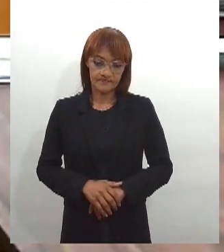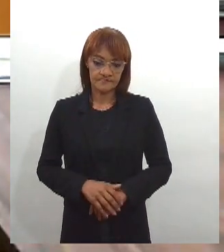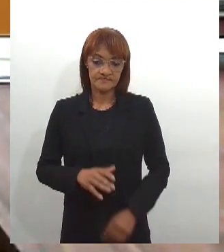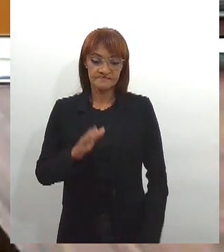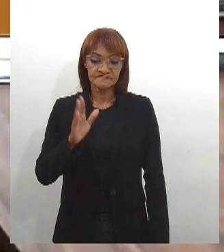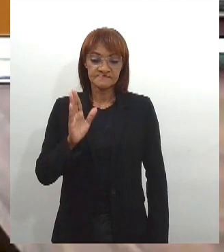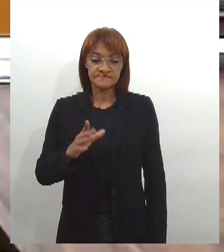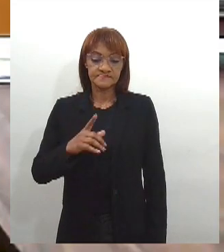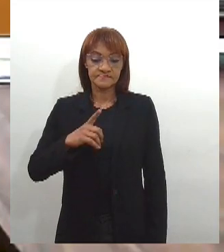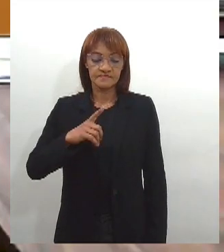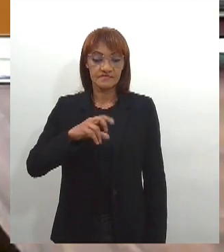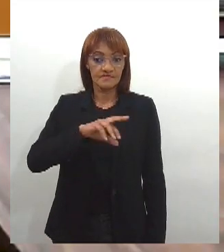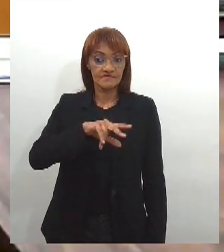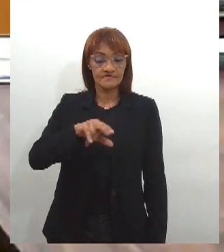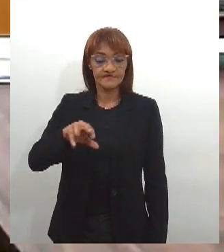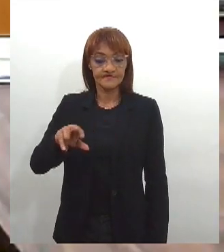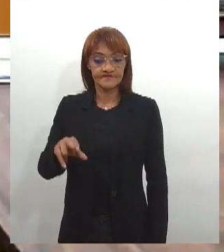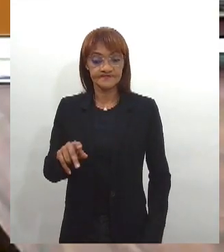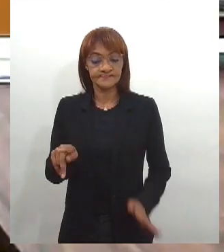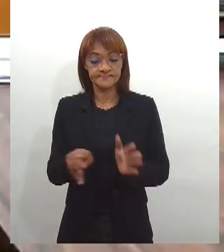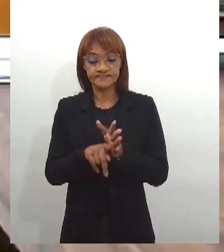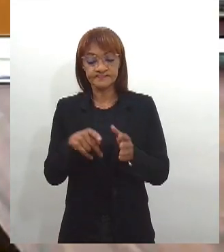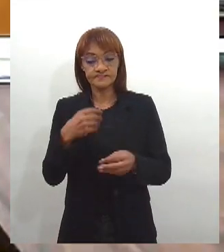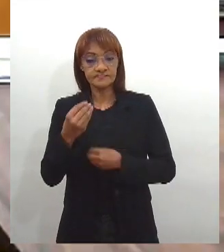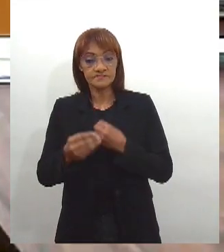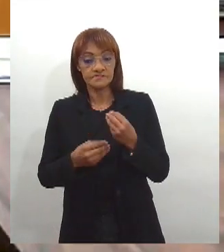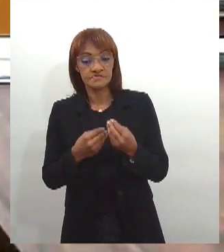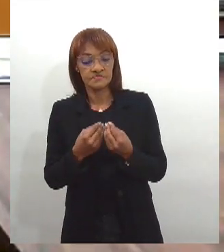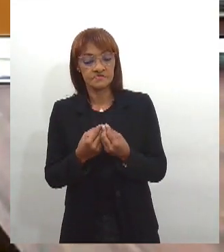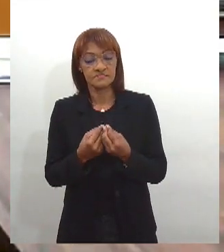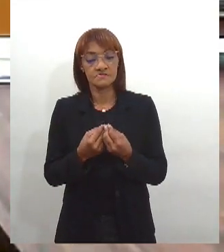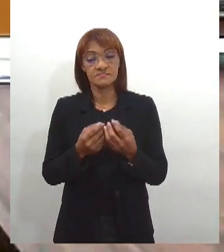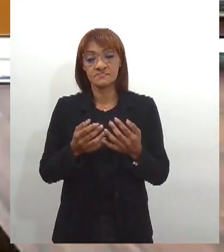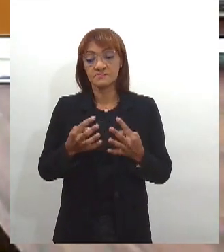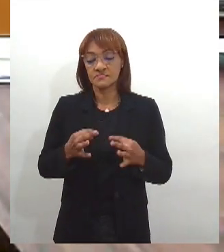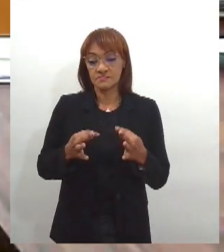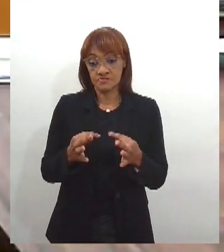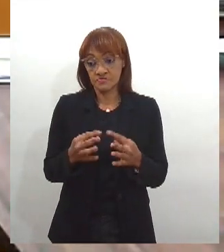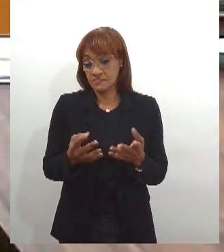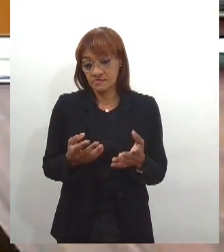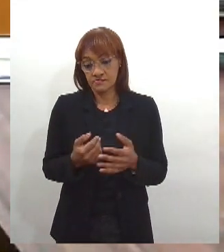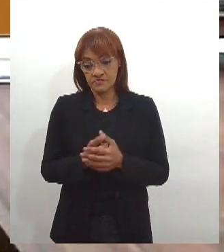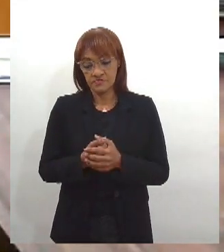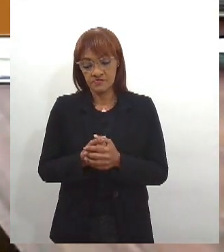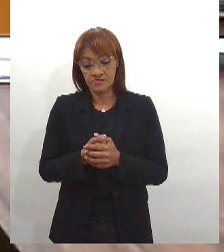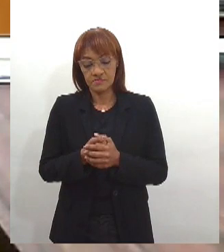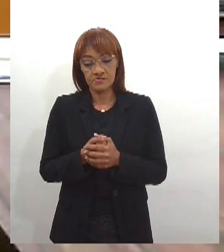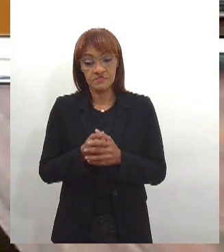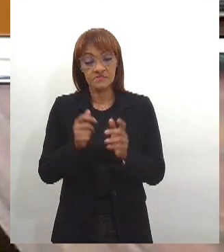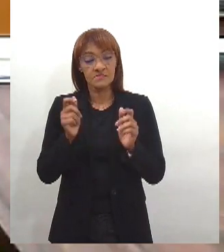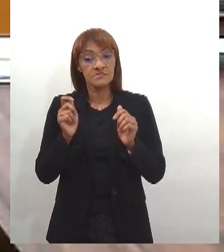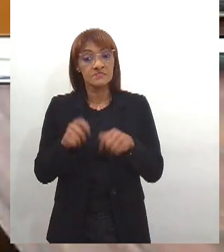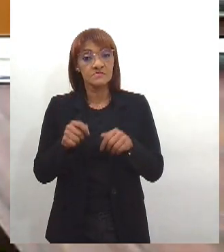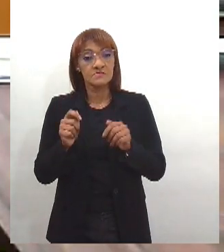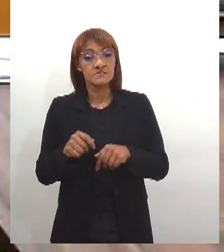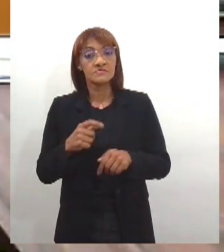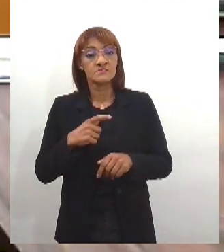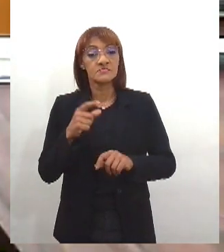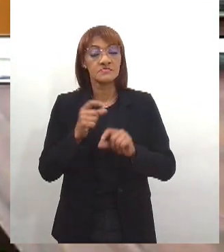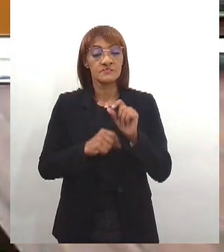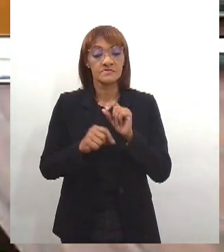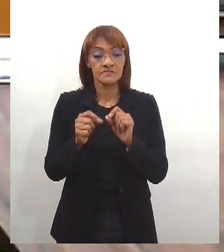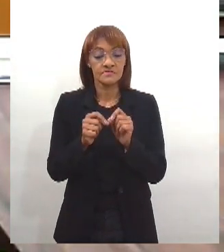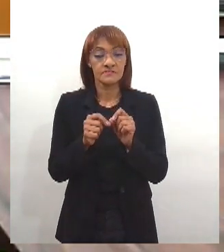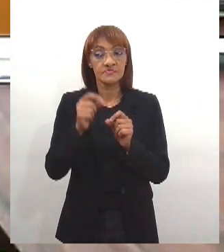muitos ativos tecnológicos, né, muita informação para o produtor brasileiro, né. Para nós termos ideia,